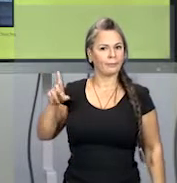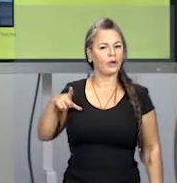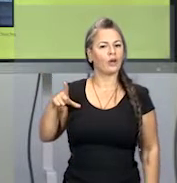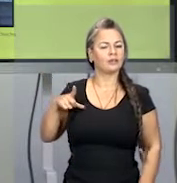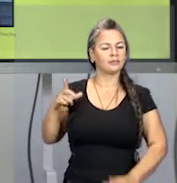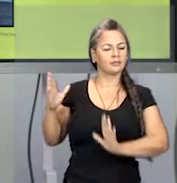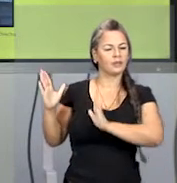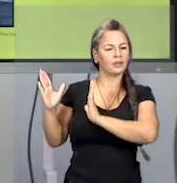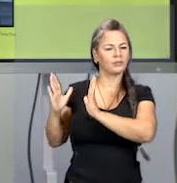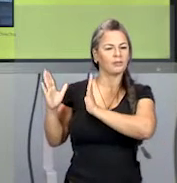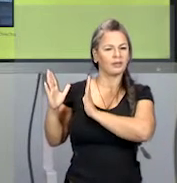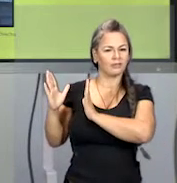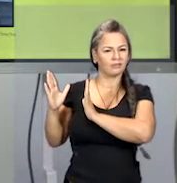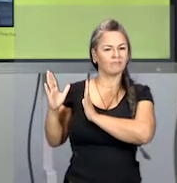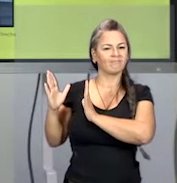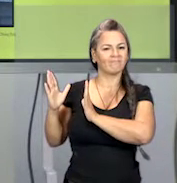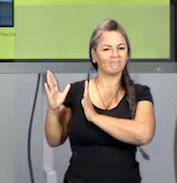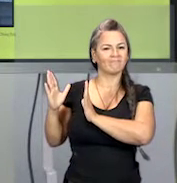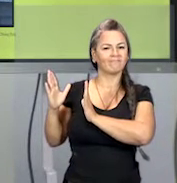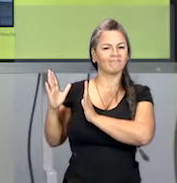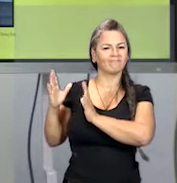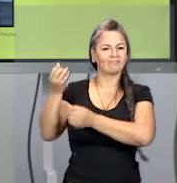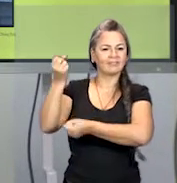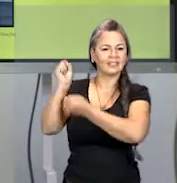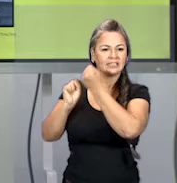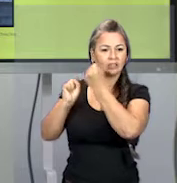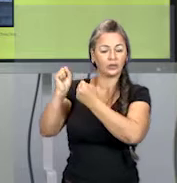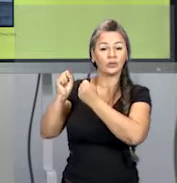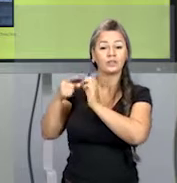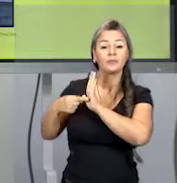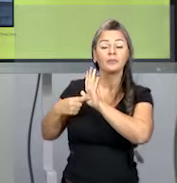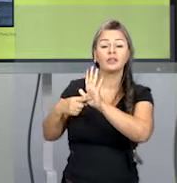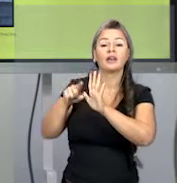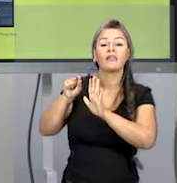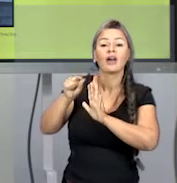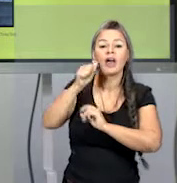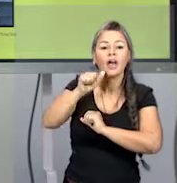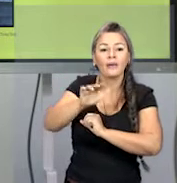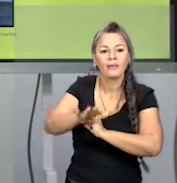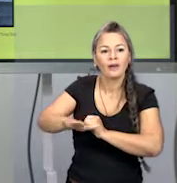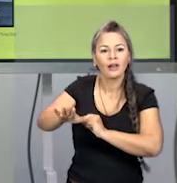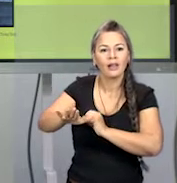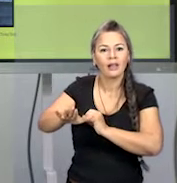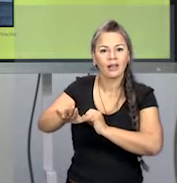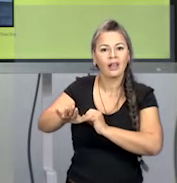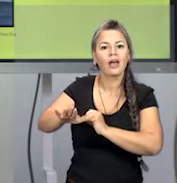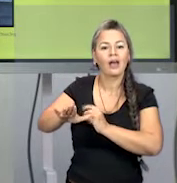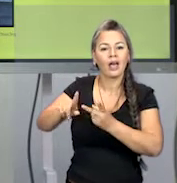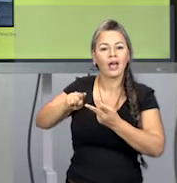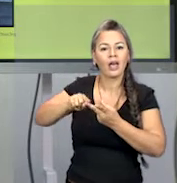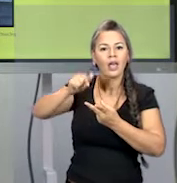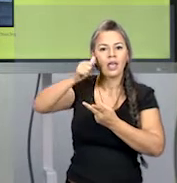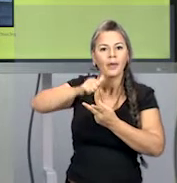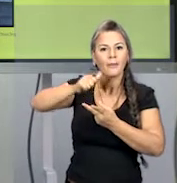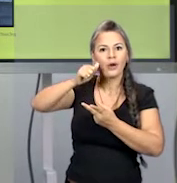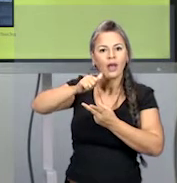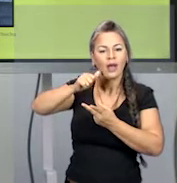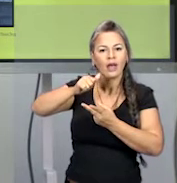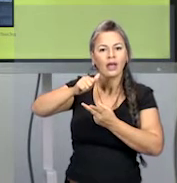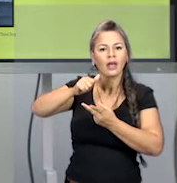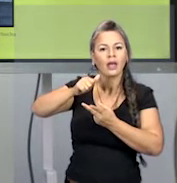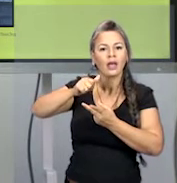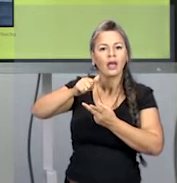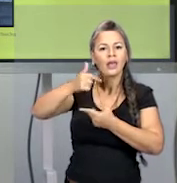momento onde mulheres, crianças trabalhavam nas mesmas condições que os